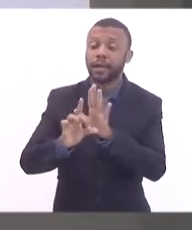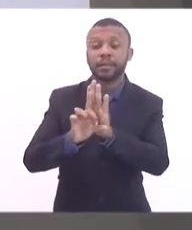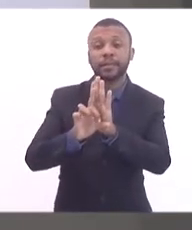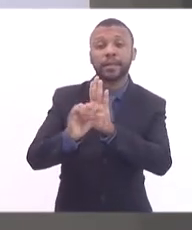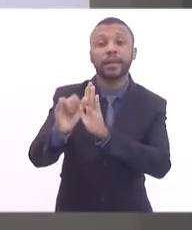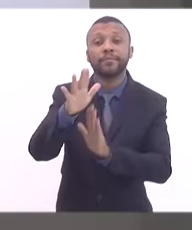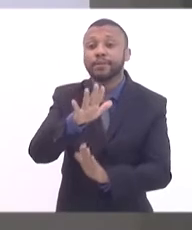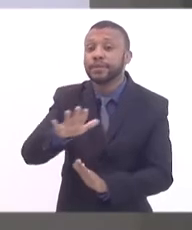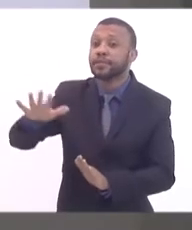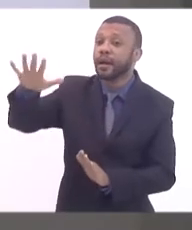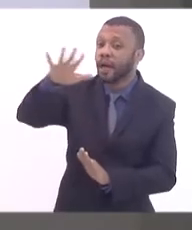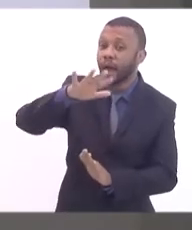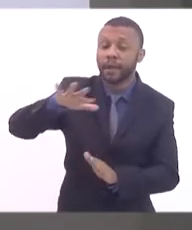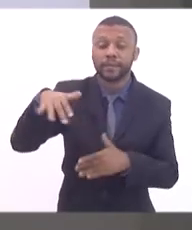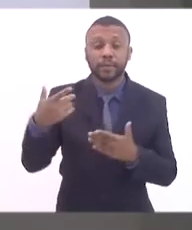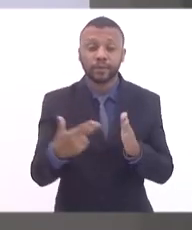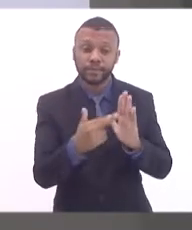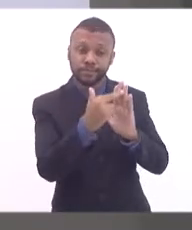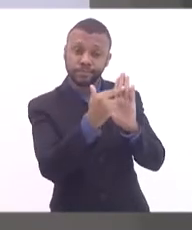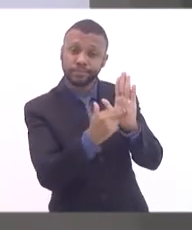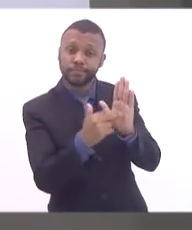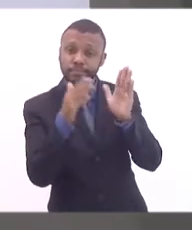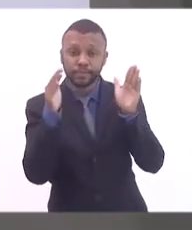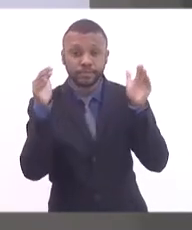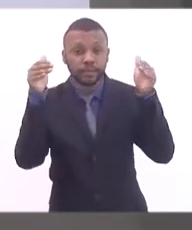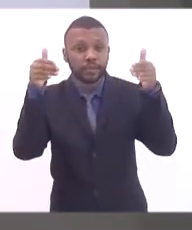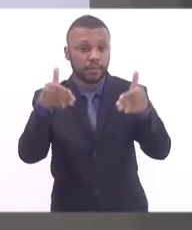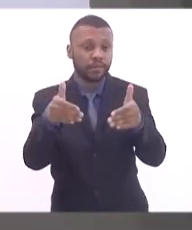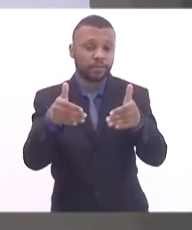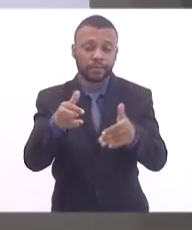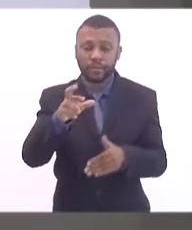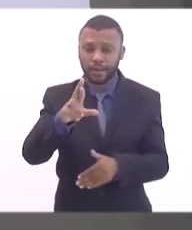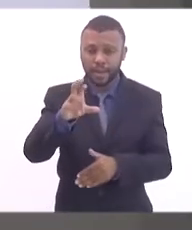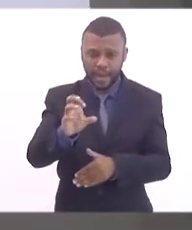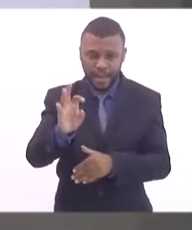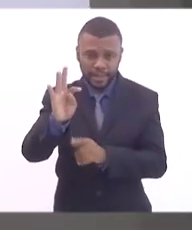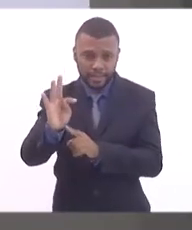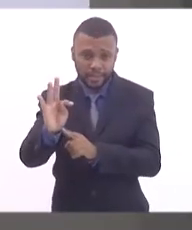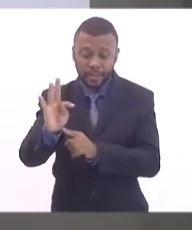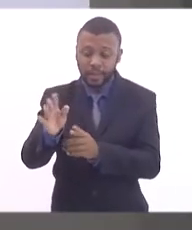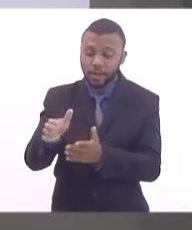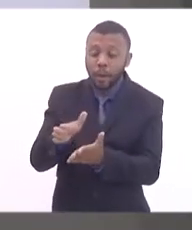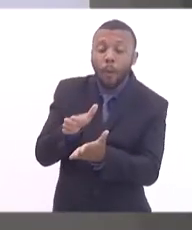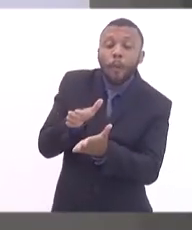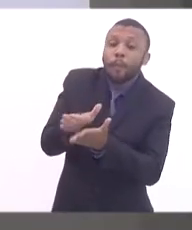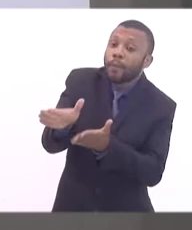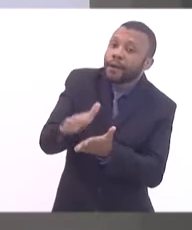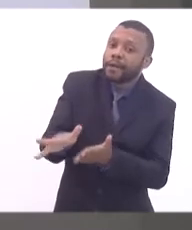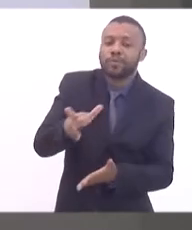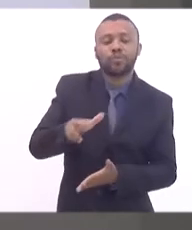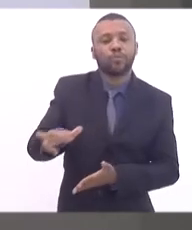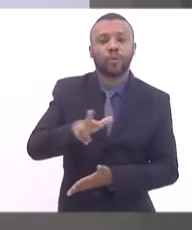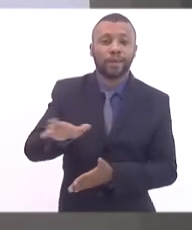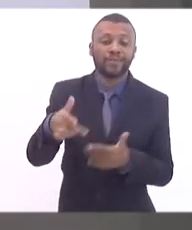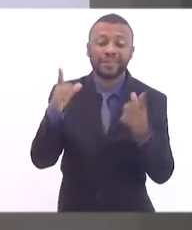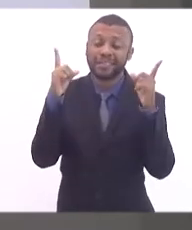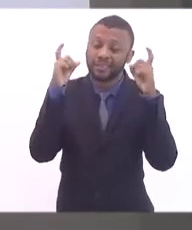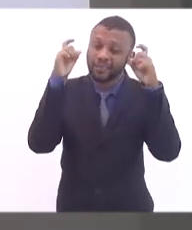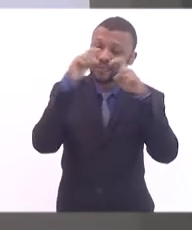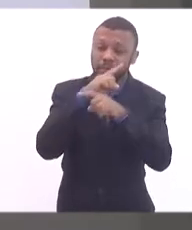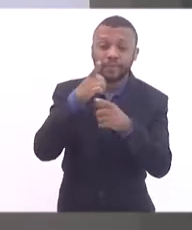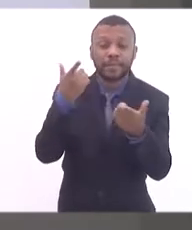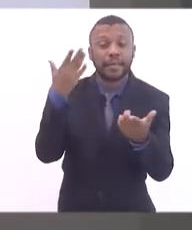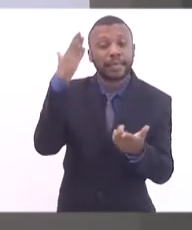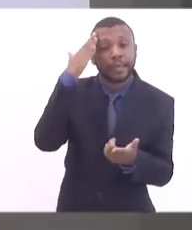esses regimes especiais são restos eles também não são publicados então muito difícil você saber qual exatamente qual é